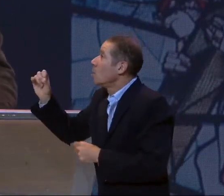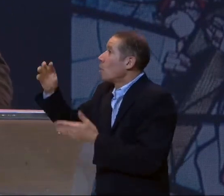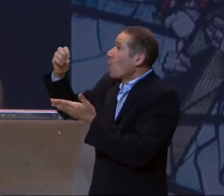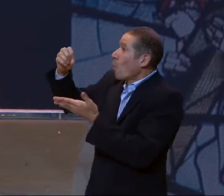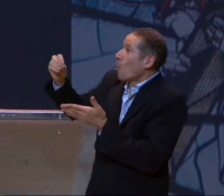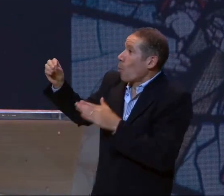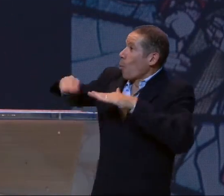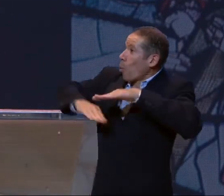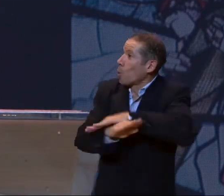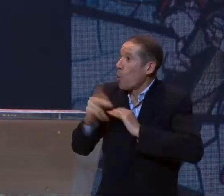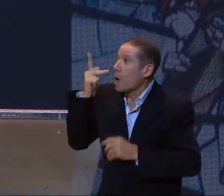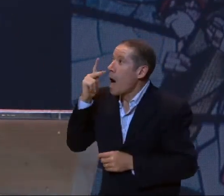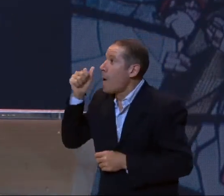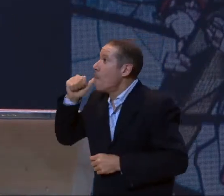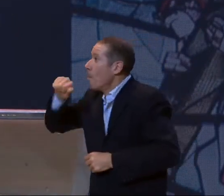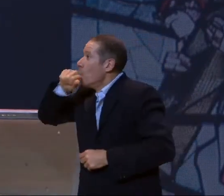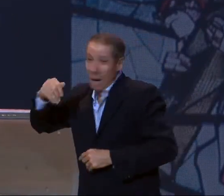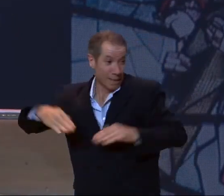dentro.